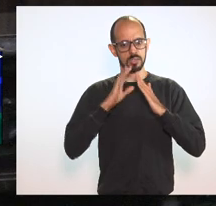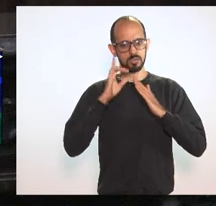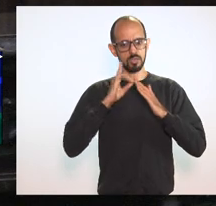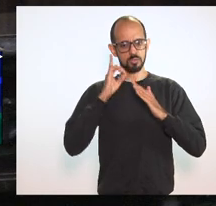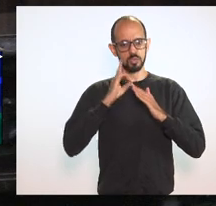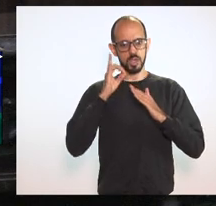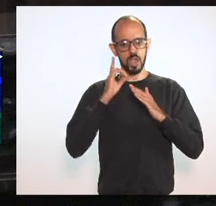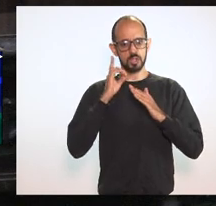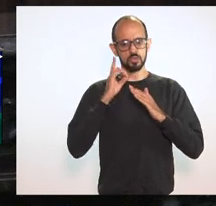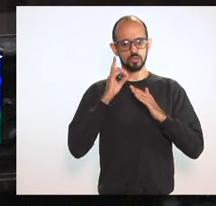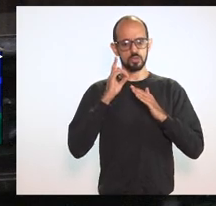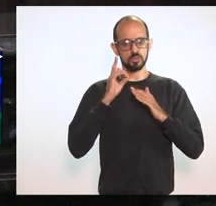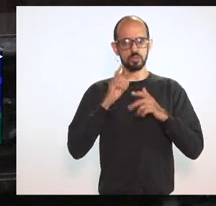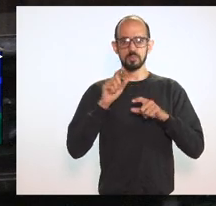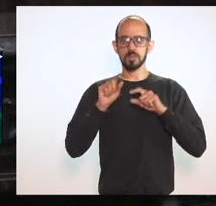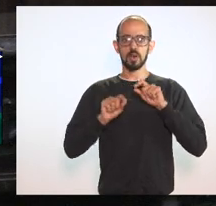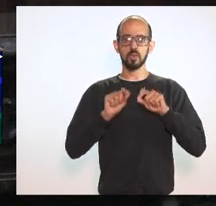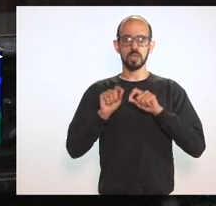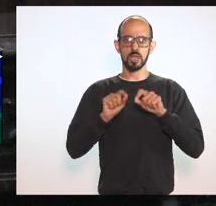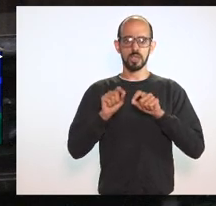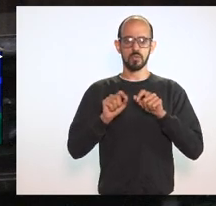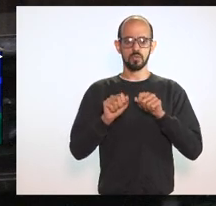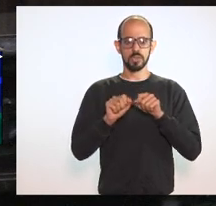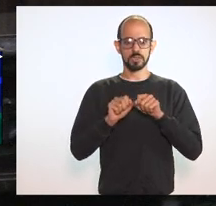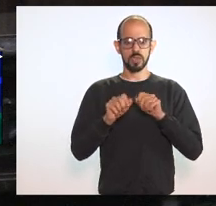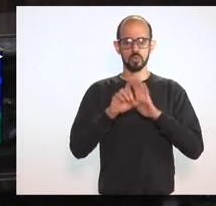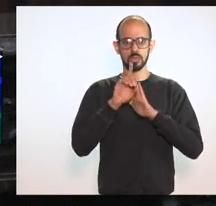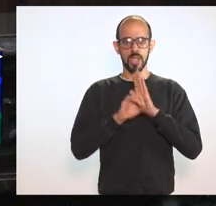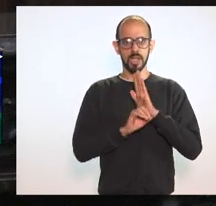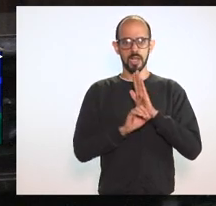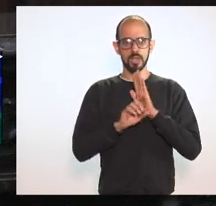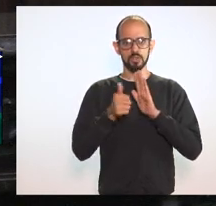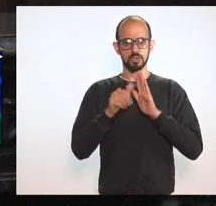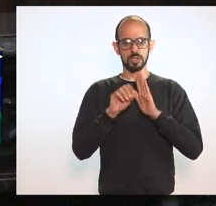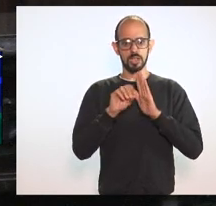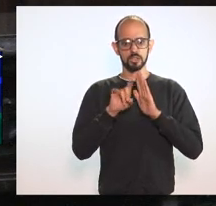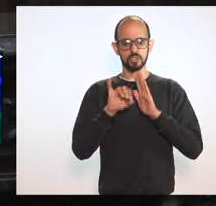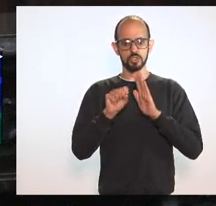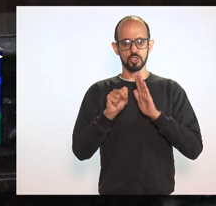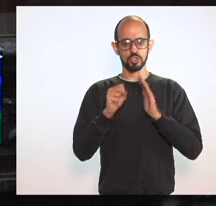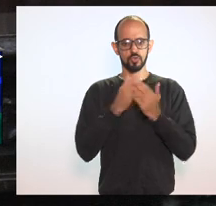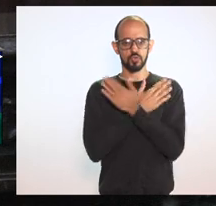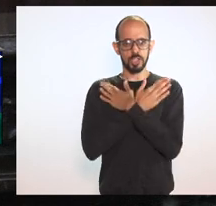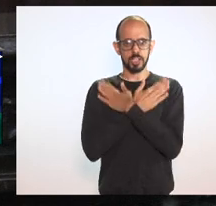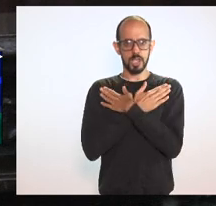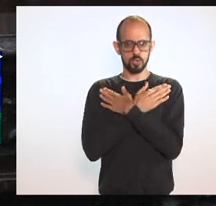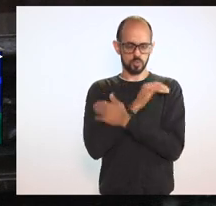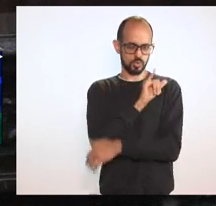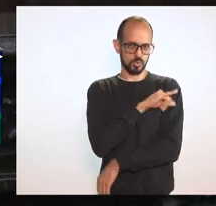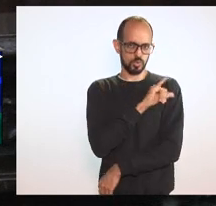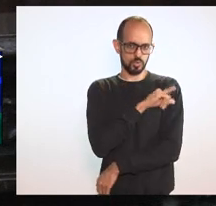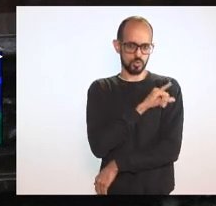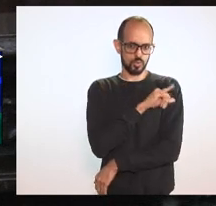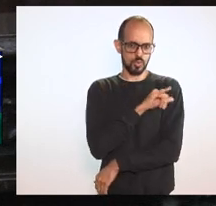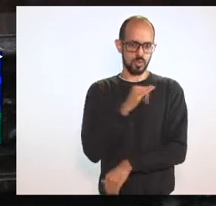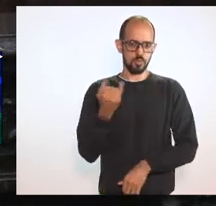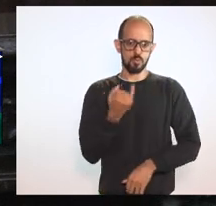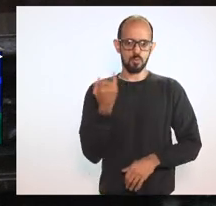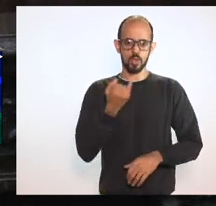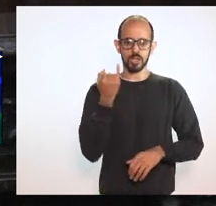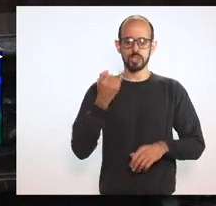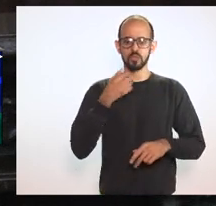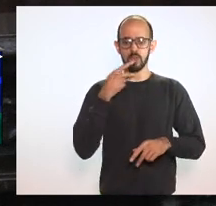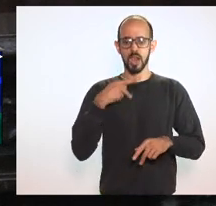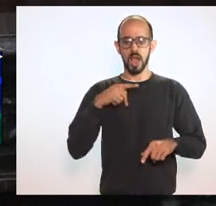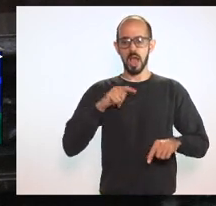Legislativa para poder decretar dez dias de Feriadão no estado do Rio de Janeiro é importante